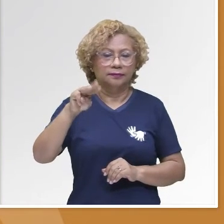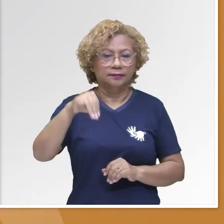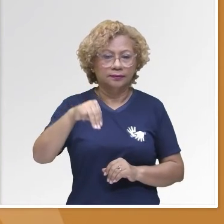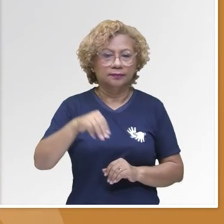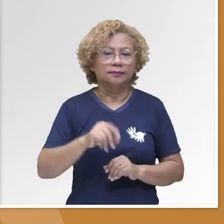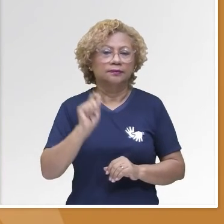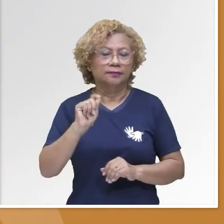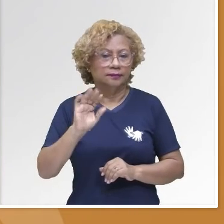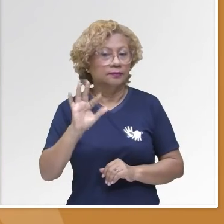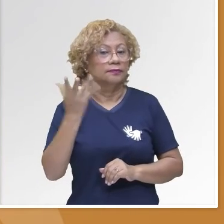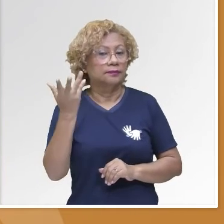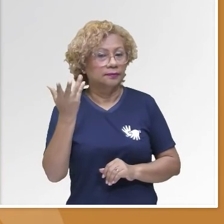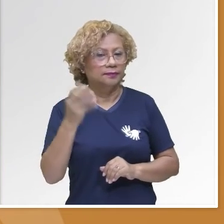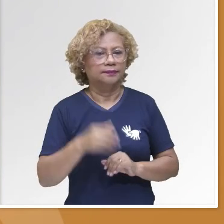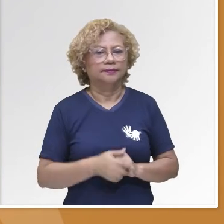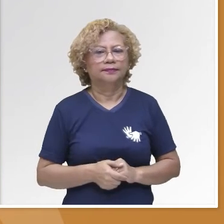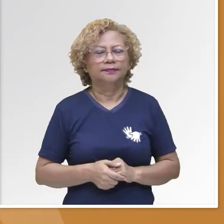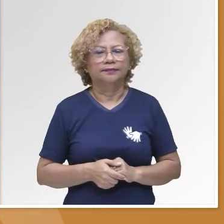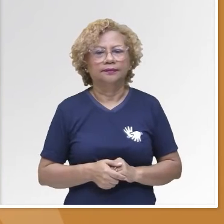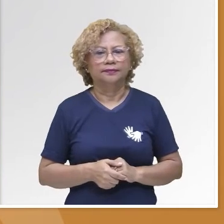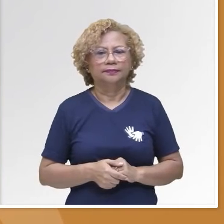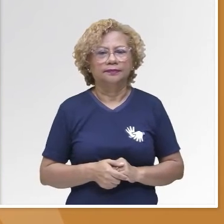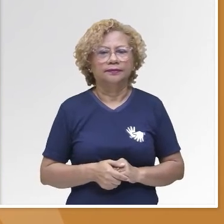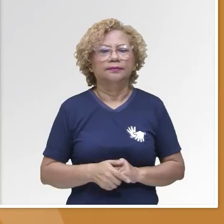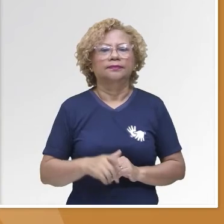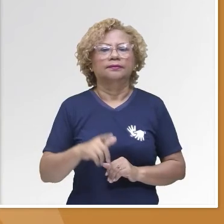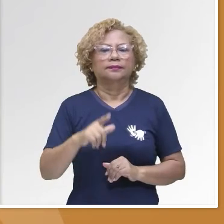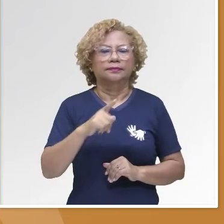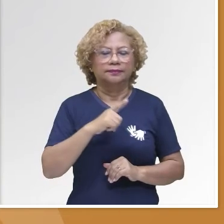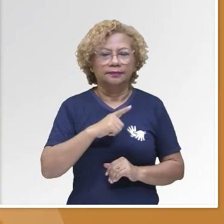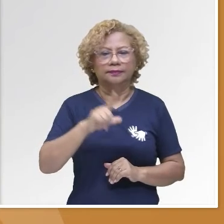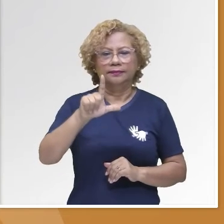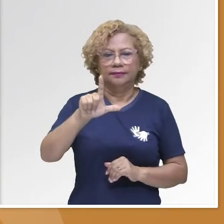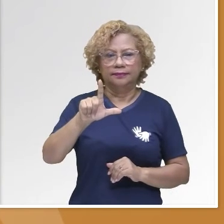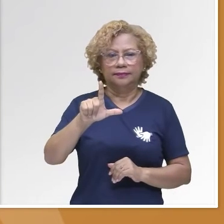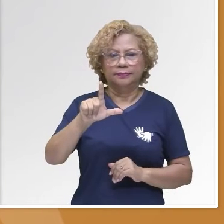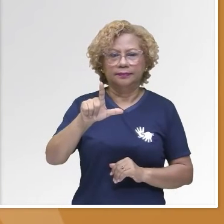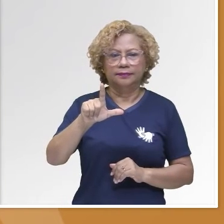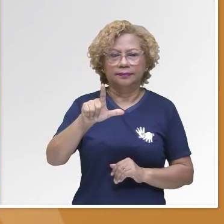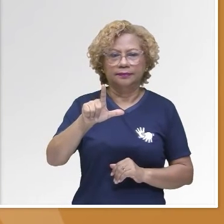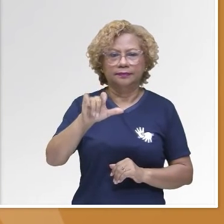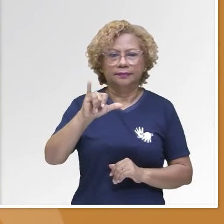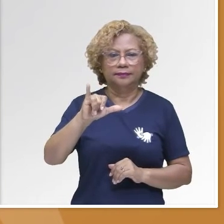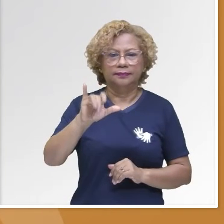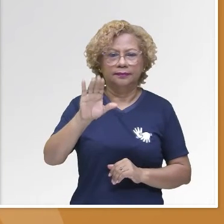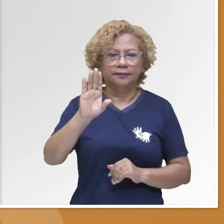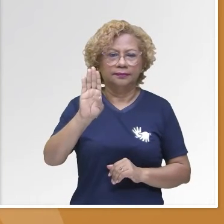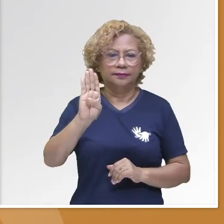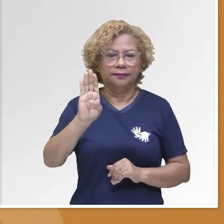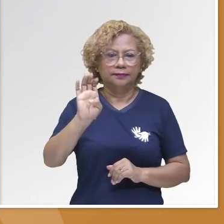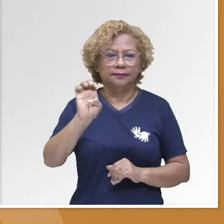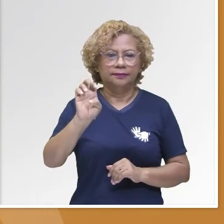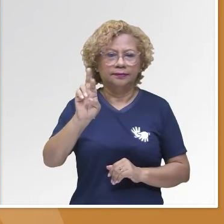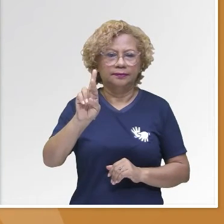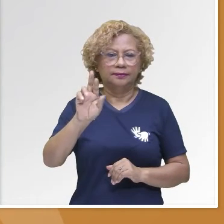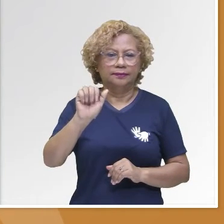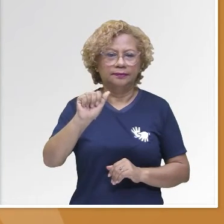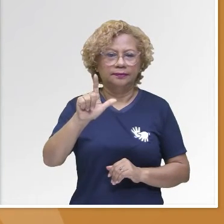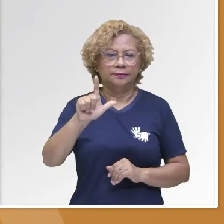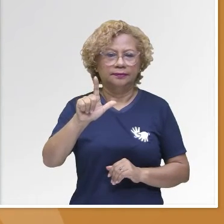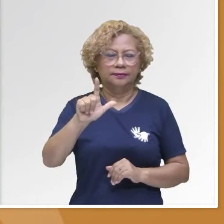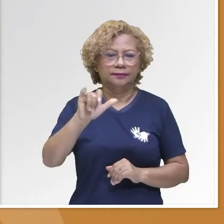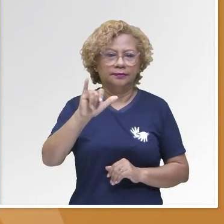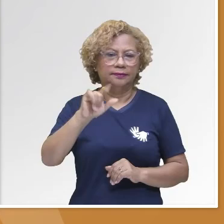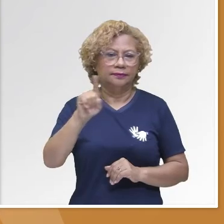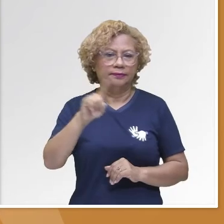vai ocorrer o quê? A liberalização, enquanto a união aduaneira isso não acontece, né? Enquanto